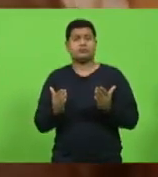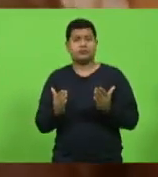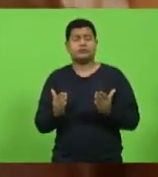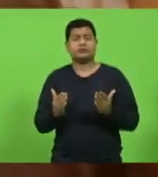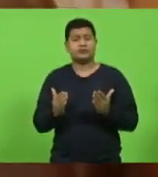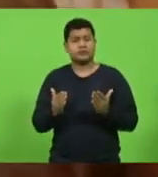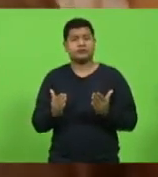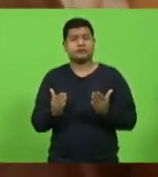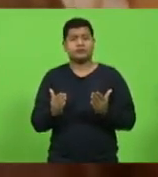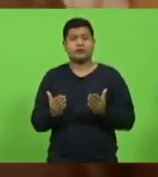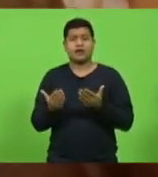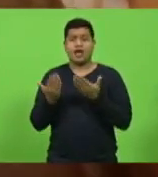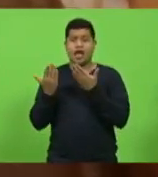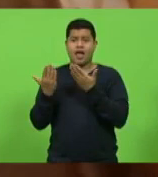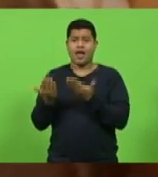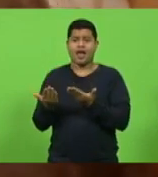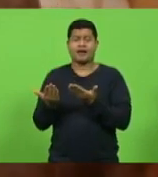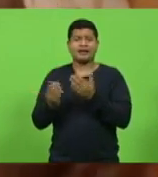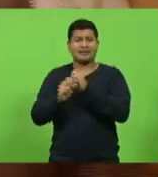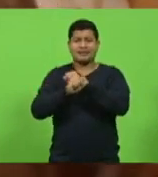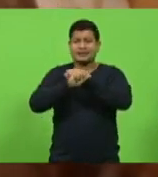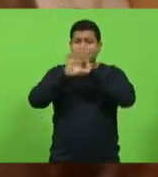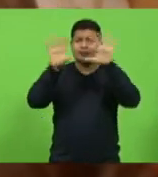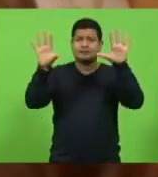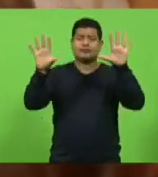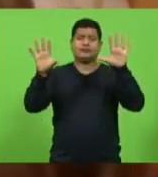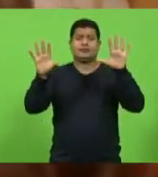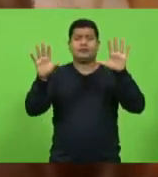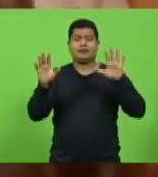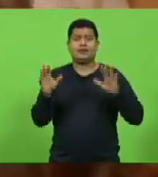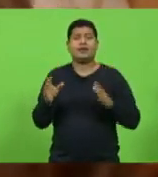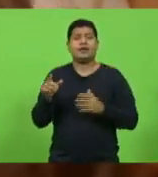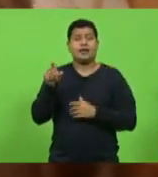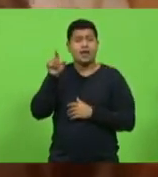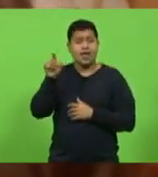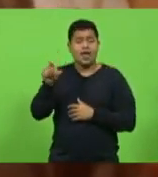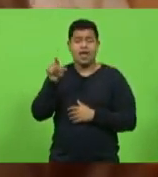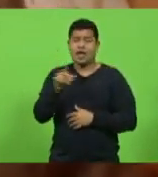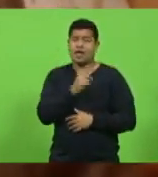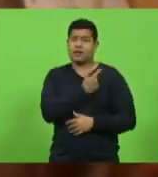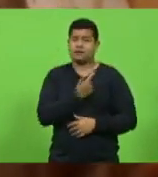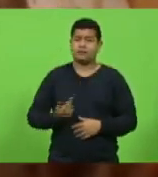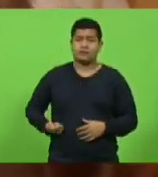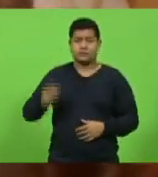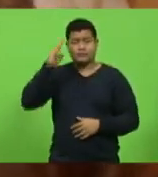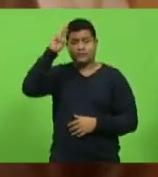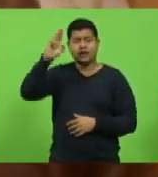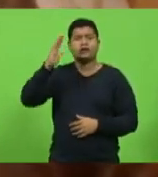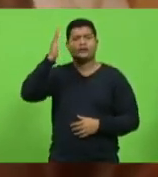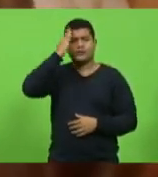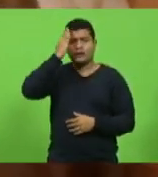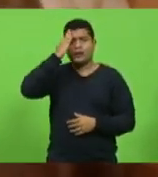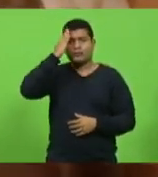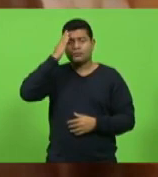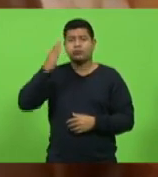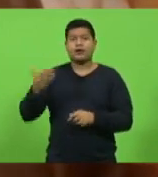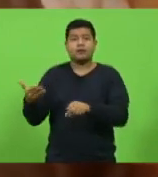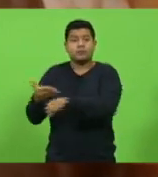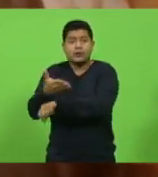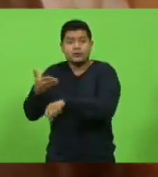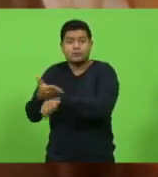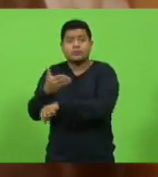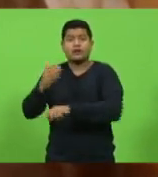demonstrar e comprovar cristalinamente a ciência, conivência e até mesmo a atuação